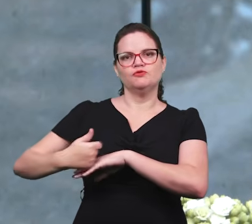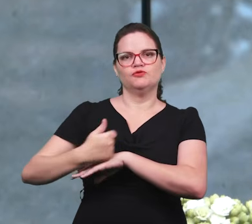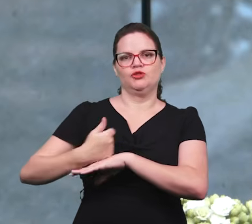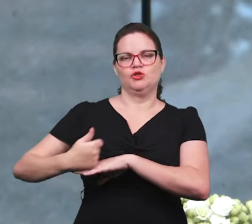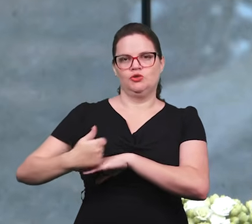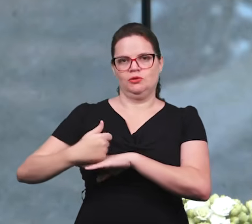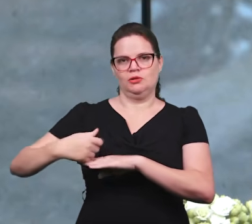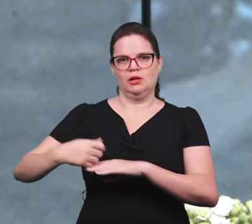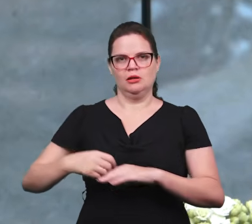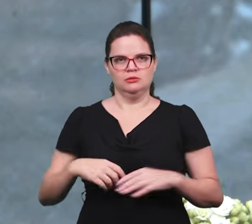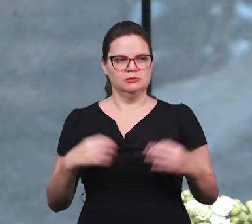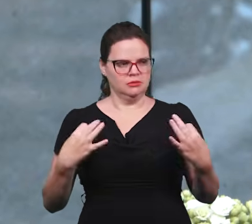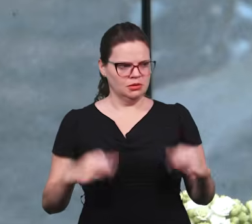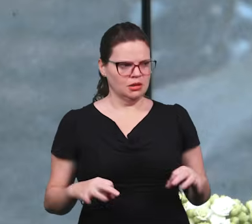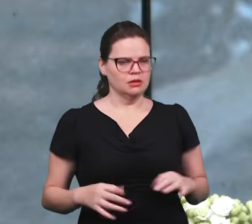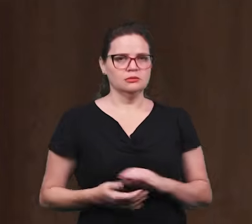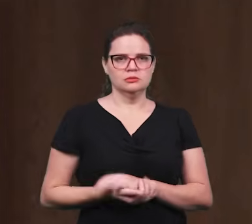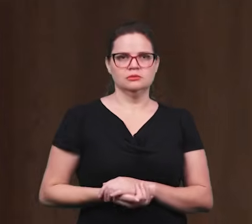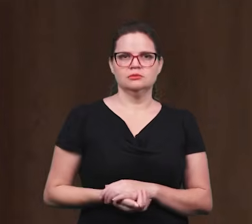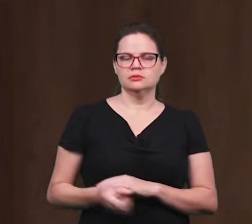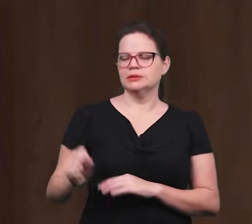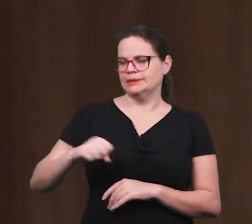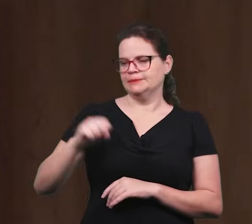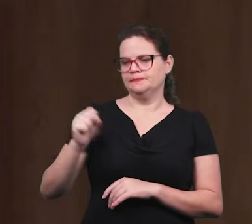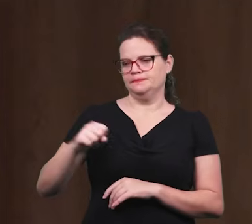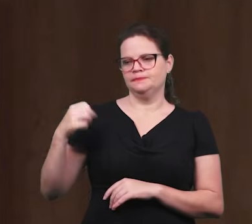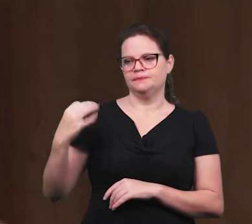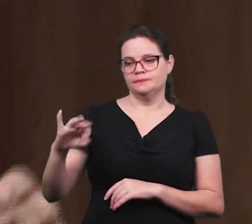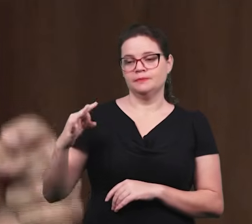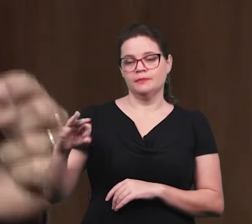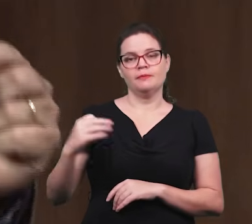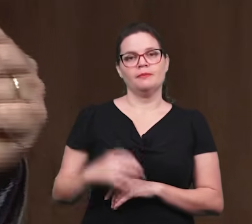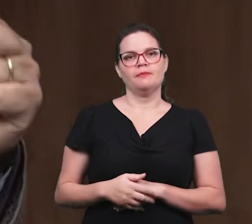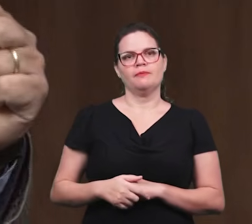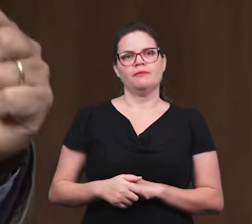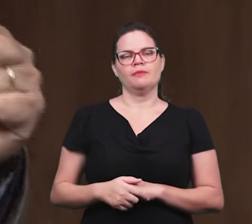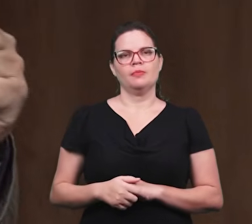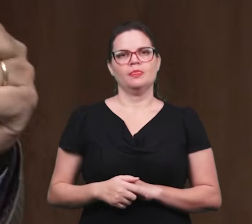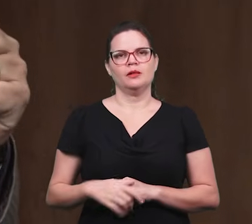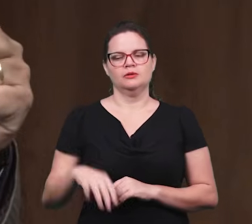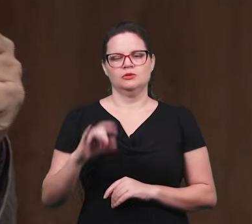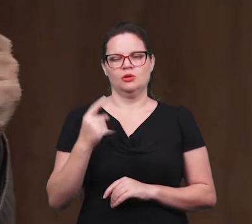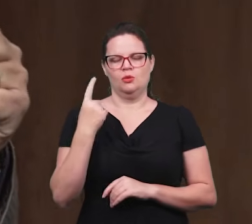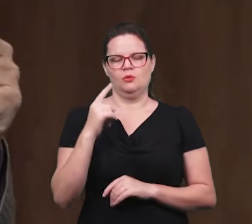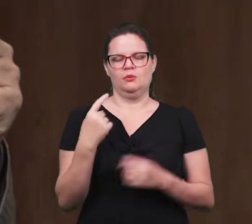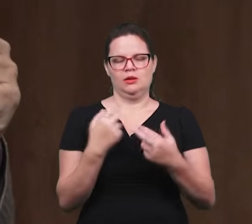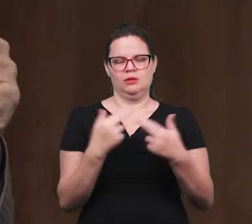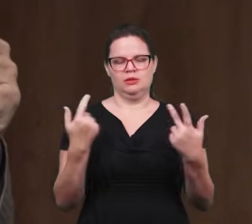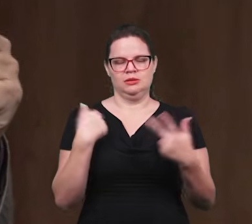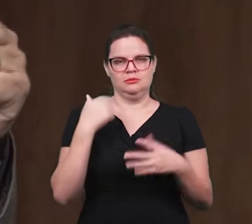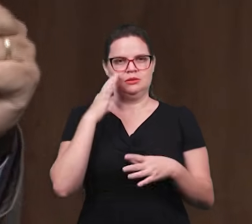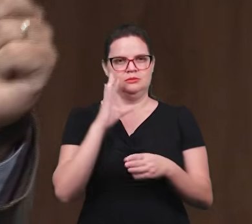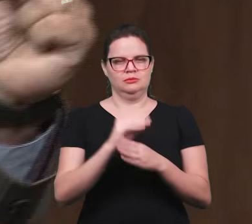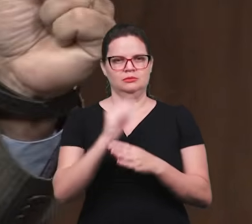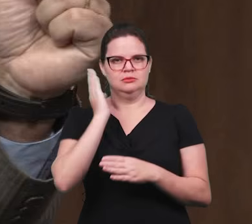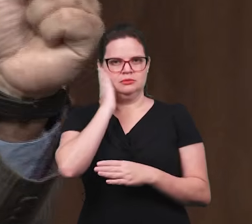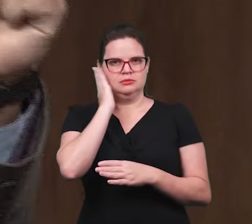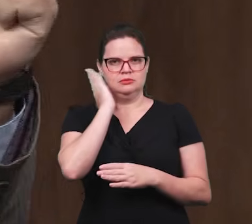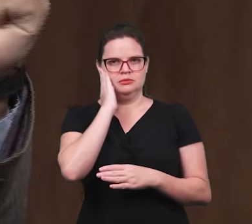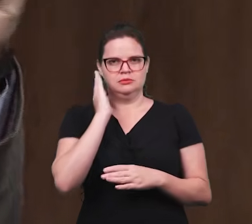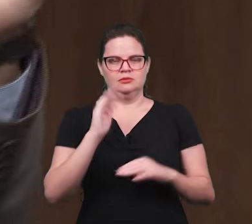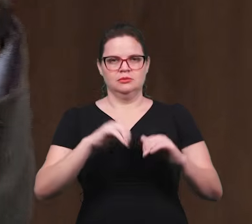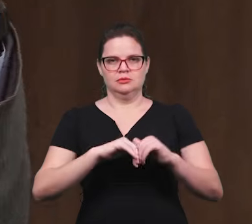ambiente do oficialato. É isso mesmo? Exatamente. Exatamente. Existe só um ponto que é importante entender, só para